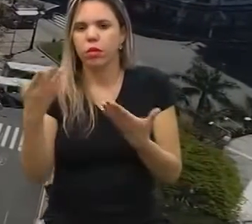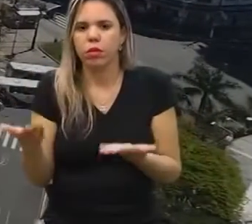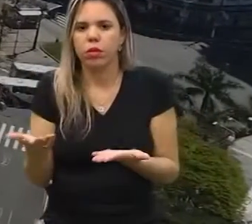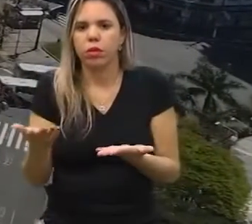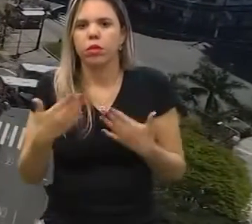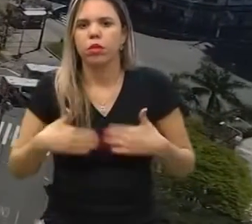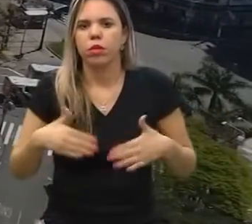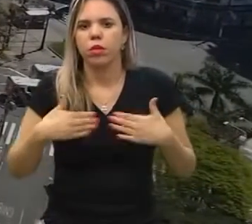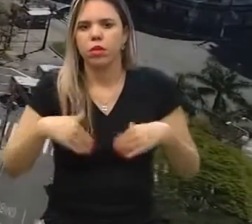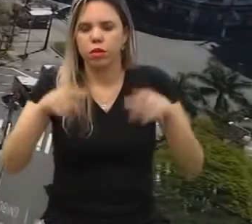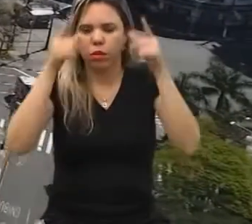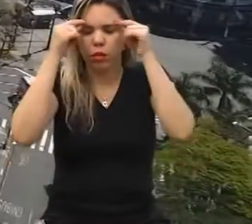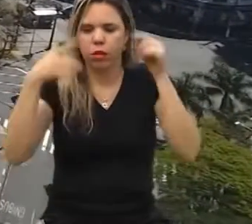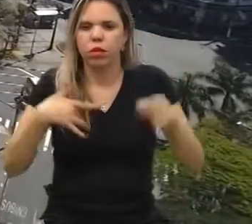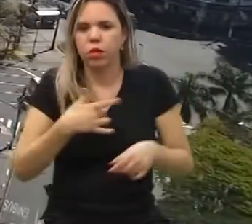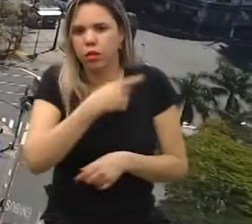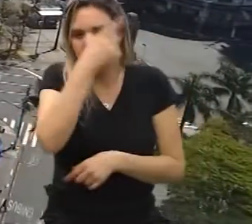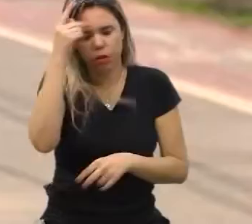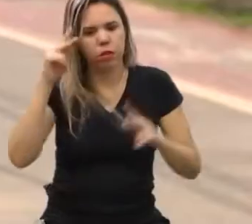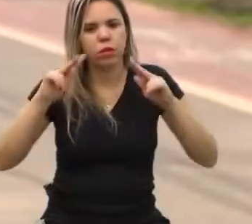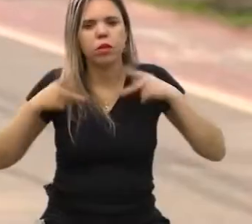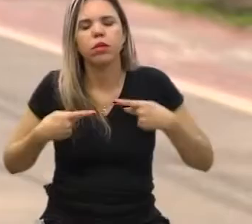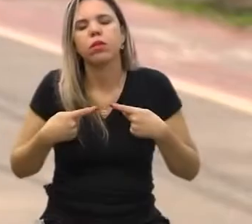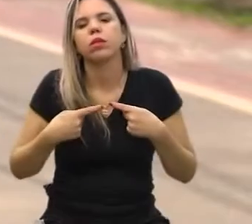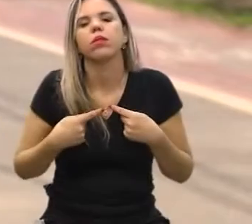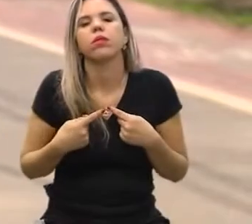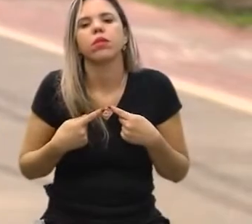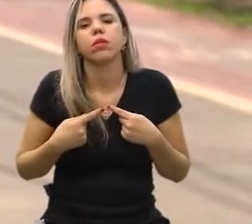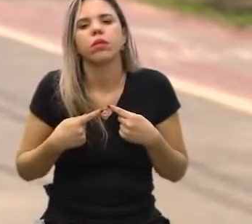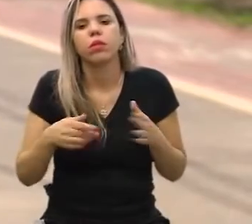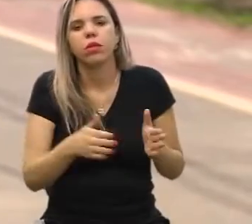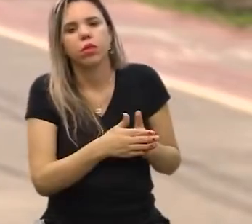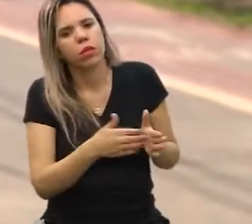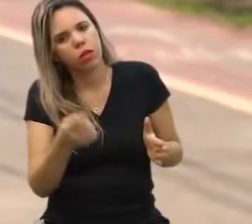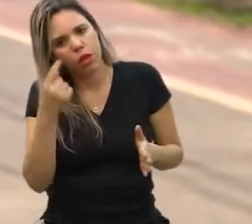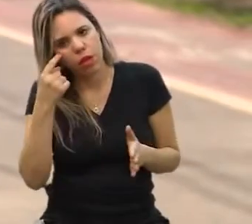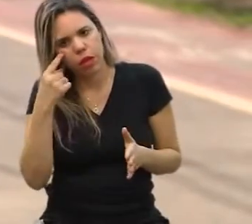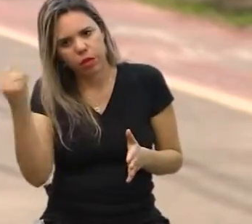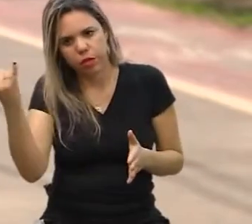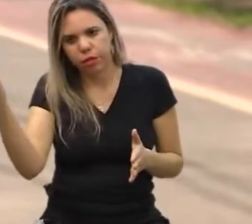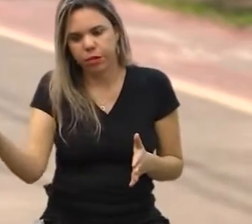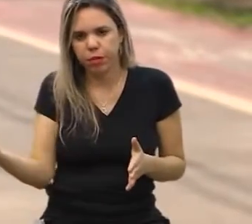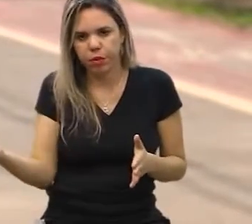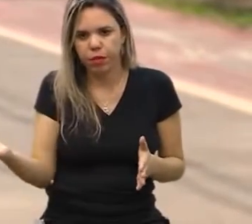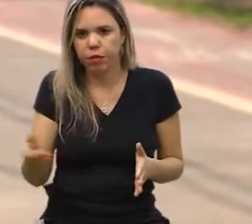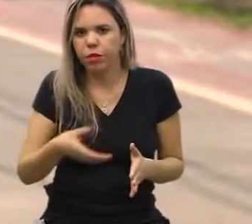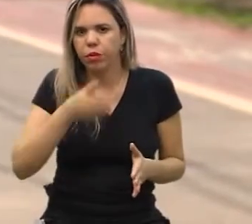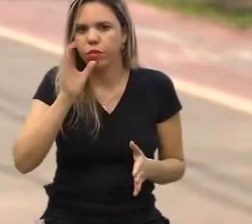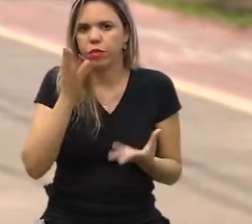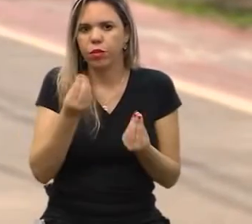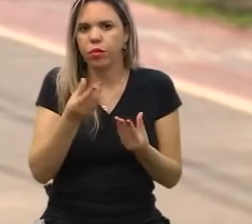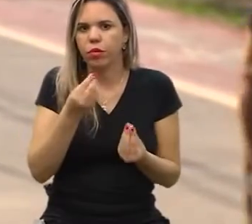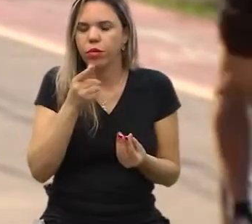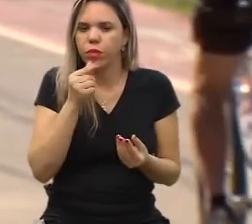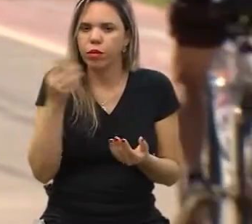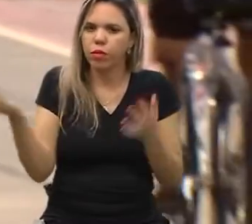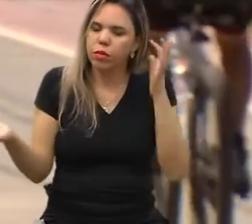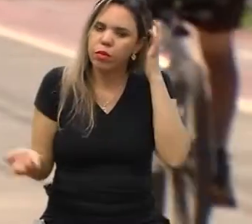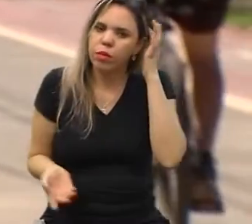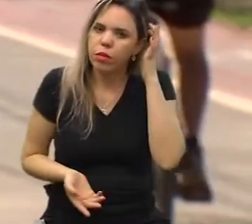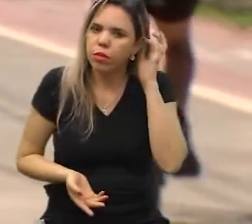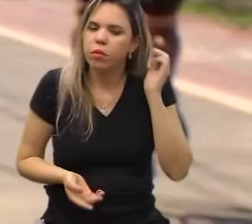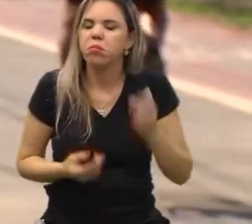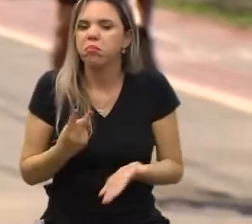para o conforto e saúde do ser humano. Bom, e nesse período, olha só, é importante que beba muita, mas